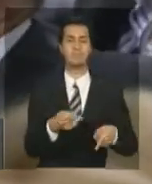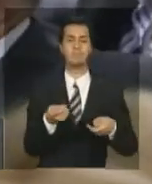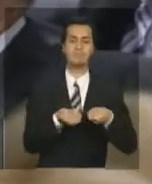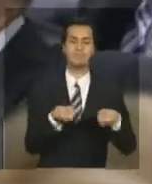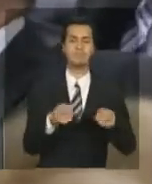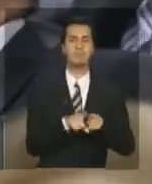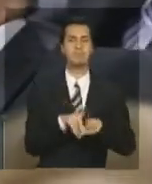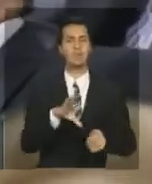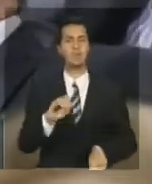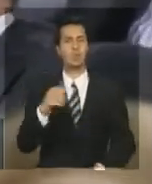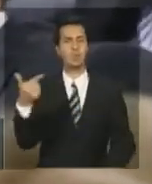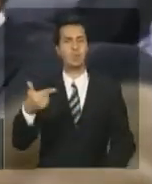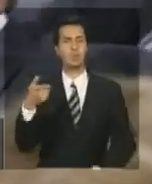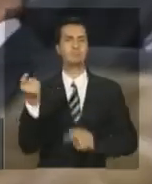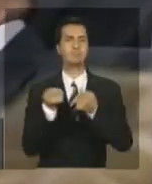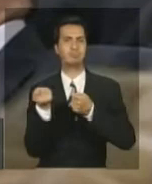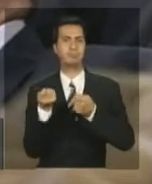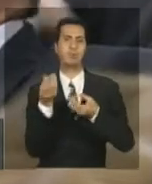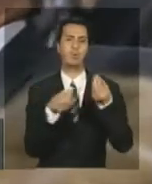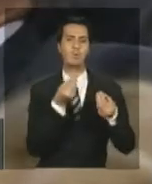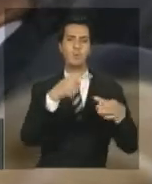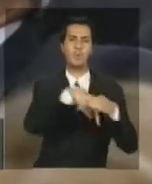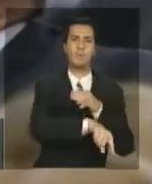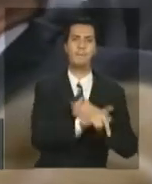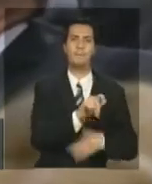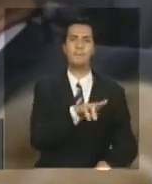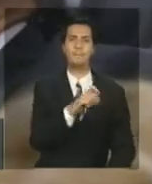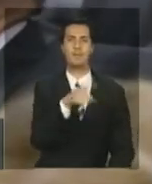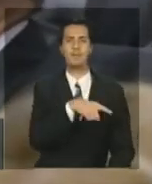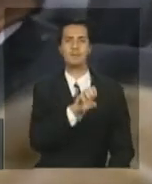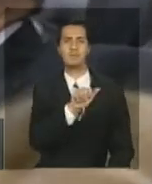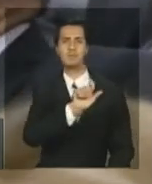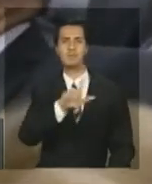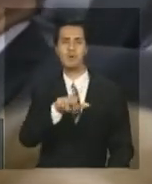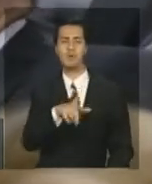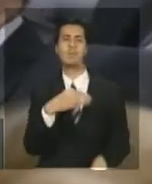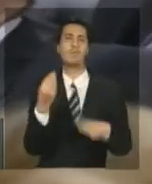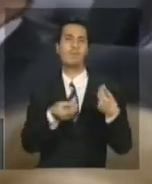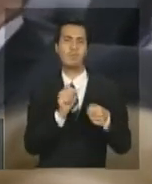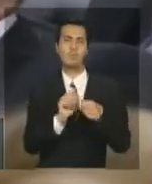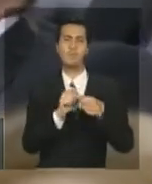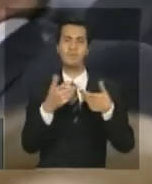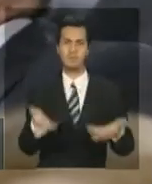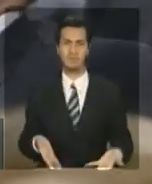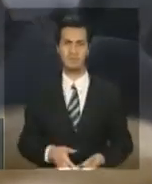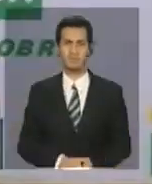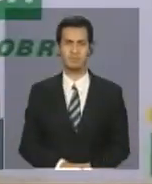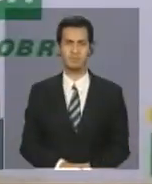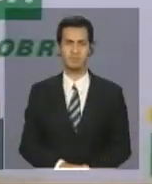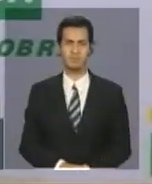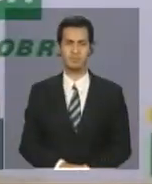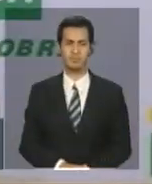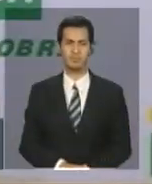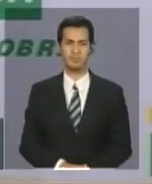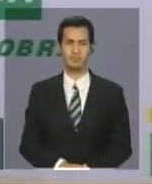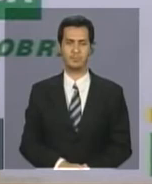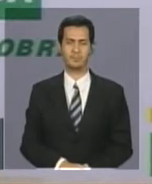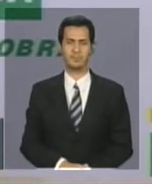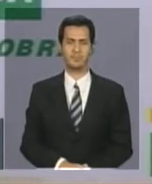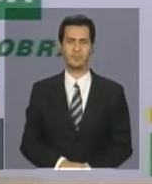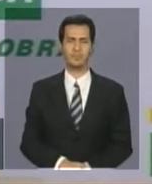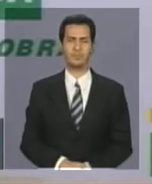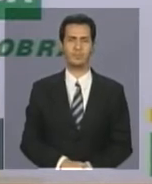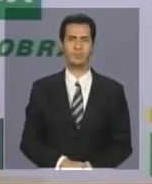que aparentemente é um grande fomentador dos gases de efeito estufa? O que nós vamos fazer